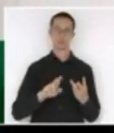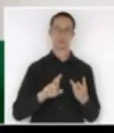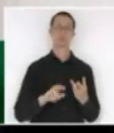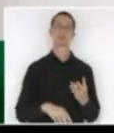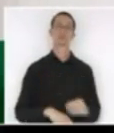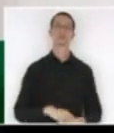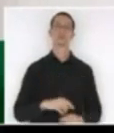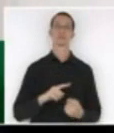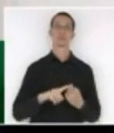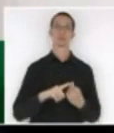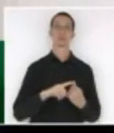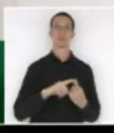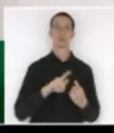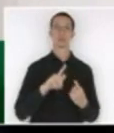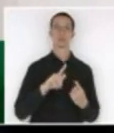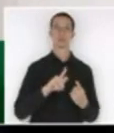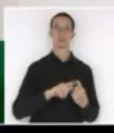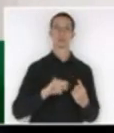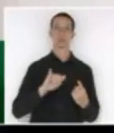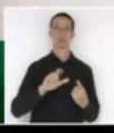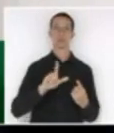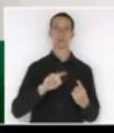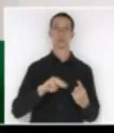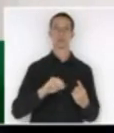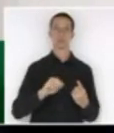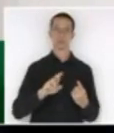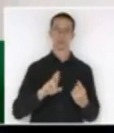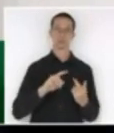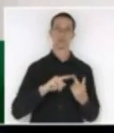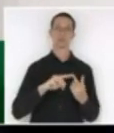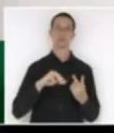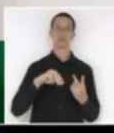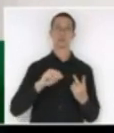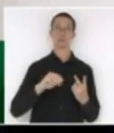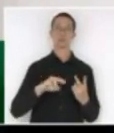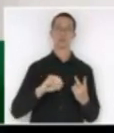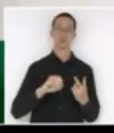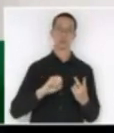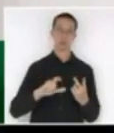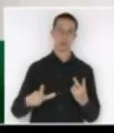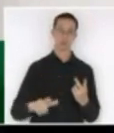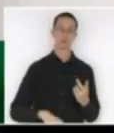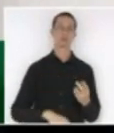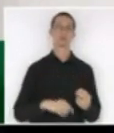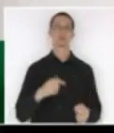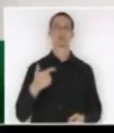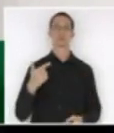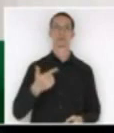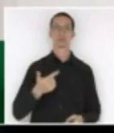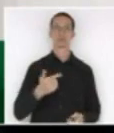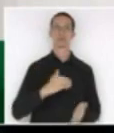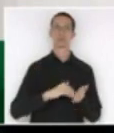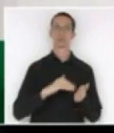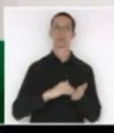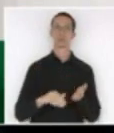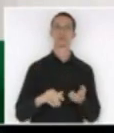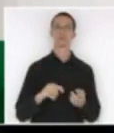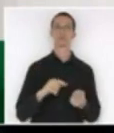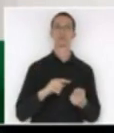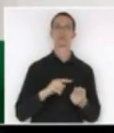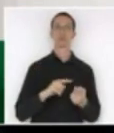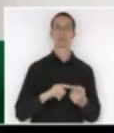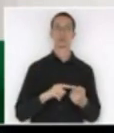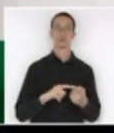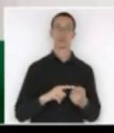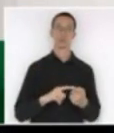Gilmar Miguel e Manuel dos Santos, respectivamente. Para primeiro e segundo secretário, Omir Lalana, nosso amigo aqui de